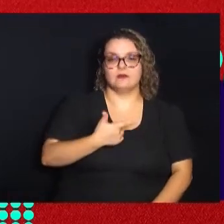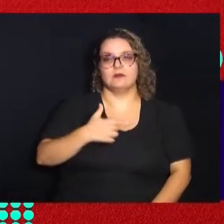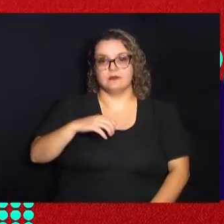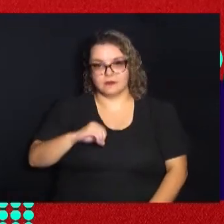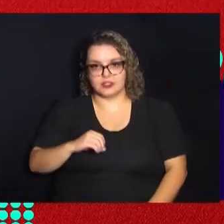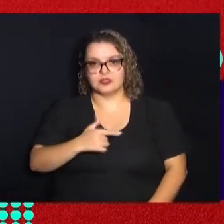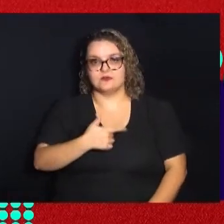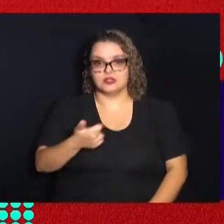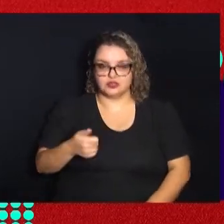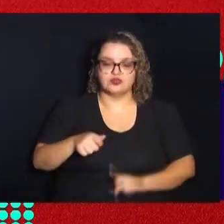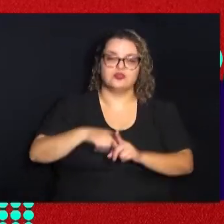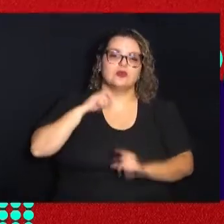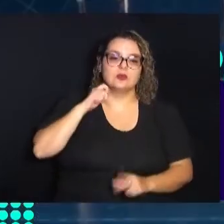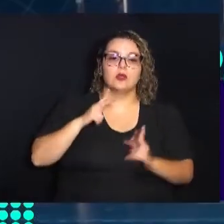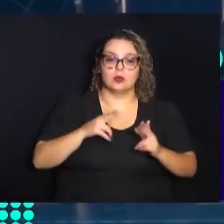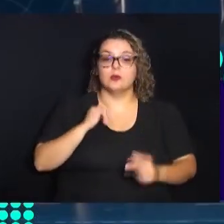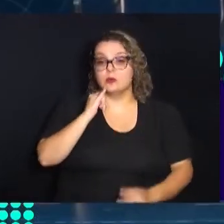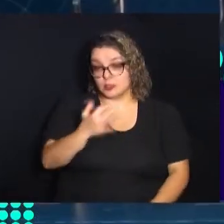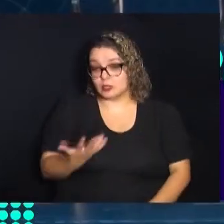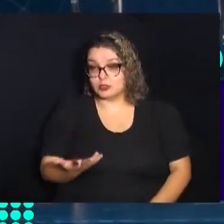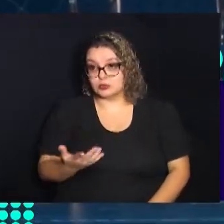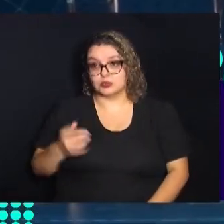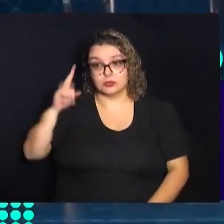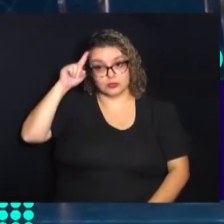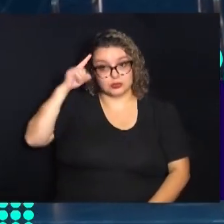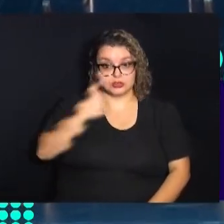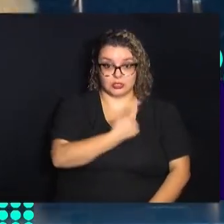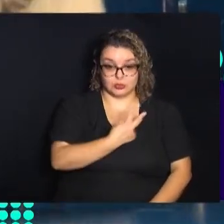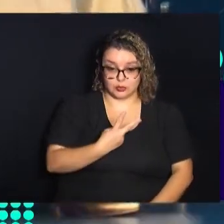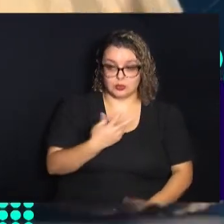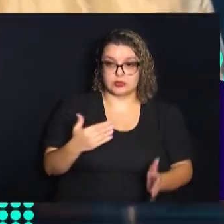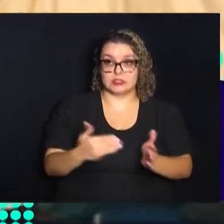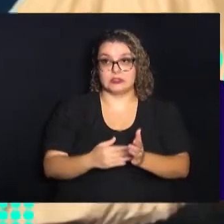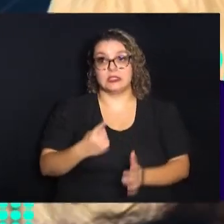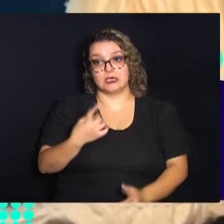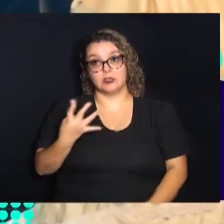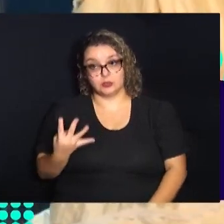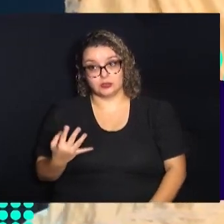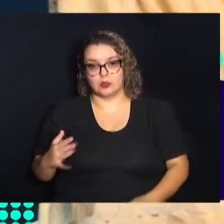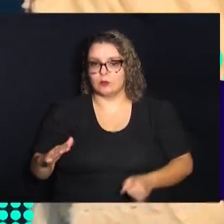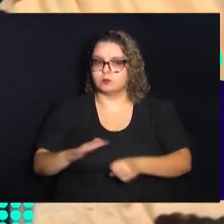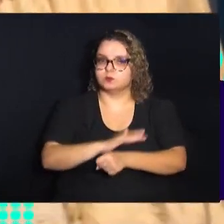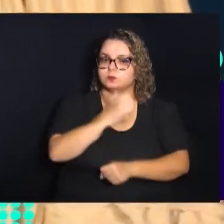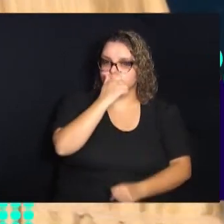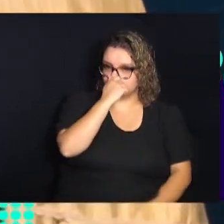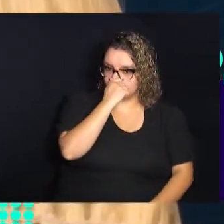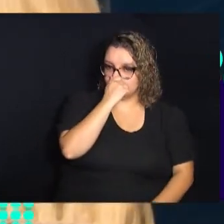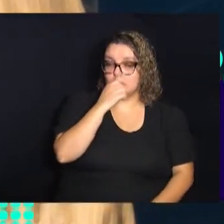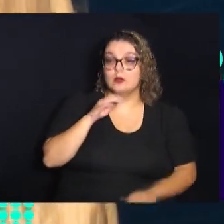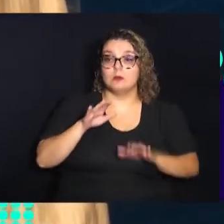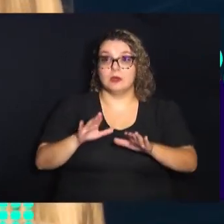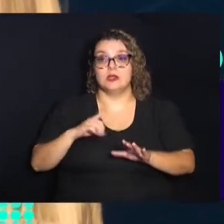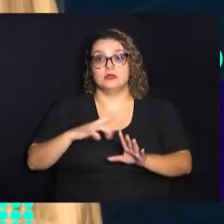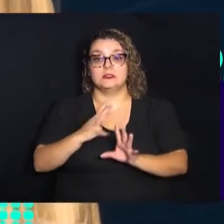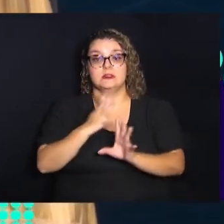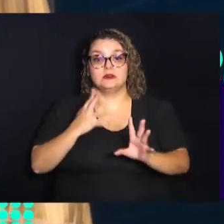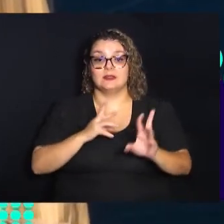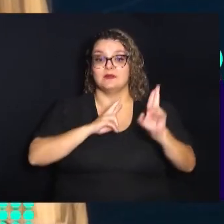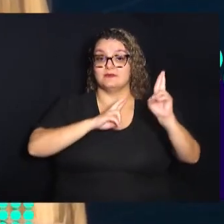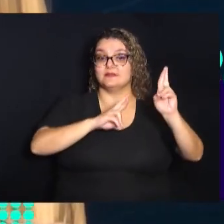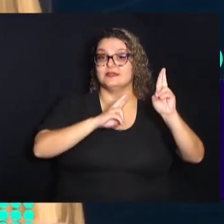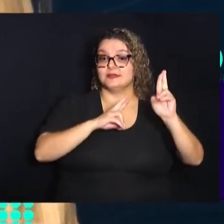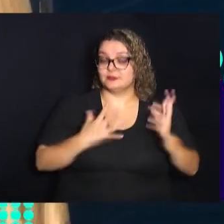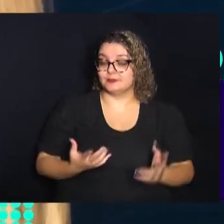de abril novamente. Como você bem falou, agora os dias 12 a 14 está esgotado, mas tem a